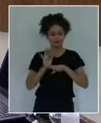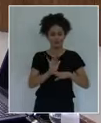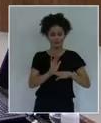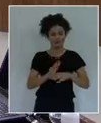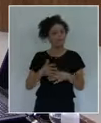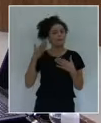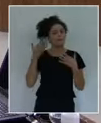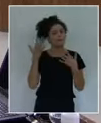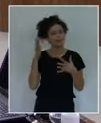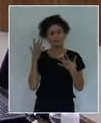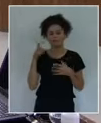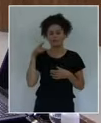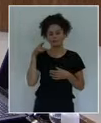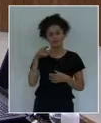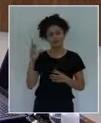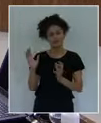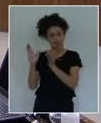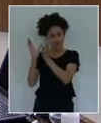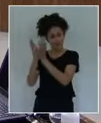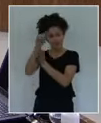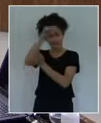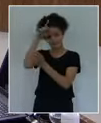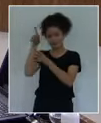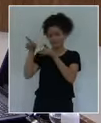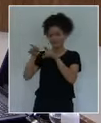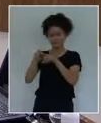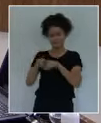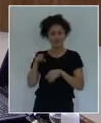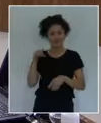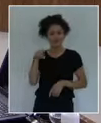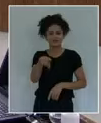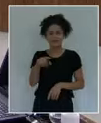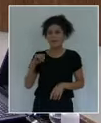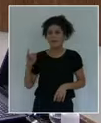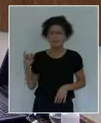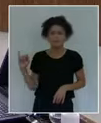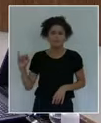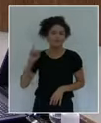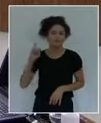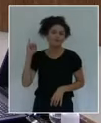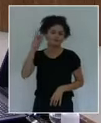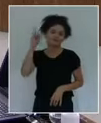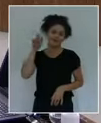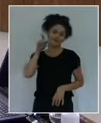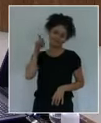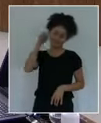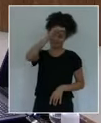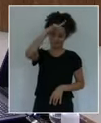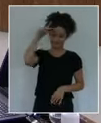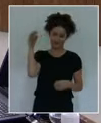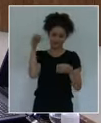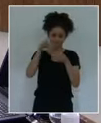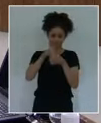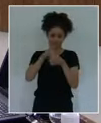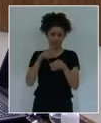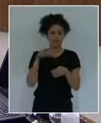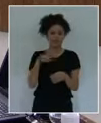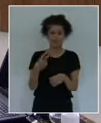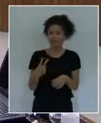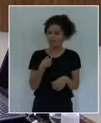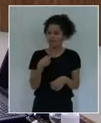Prefeitura. E falar que você é uma pessoa essencial para para a prefeitura, é uma pessoa que não pode estar